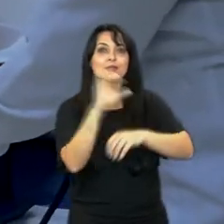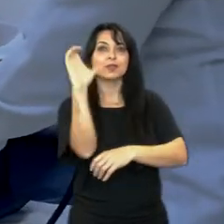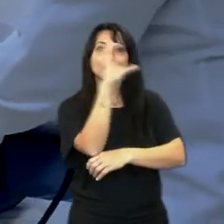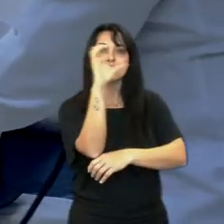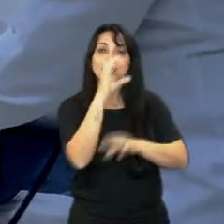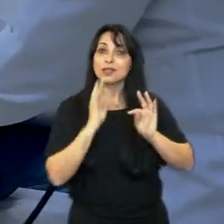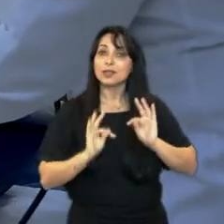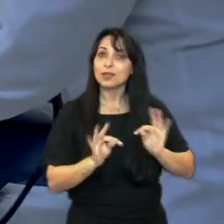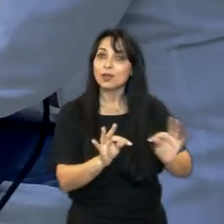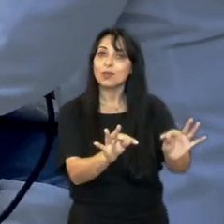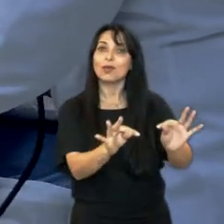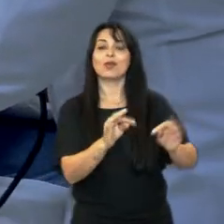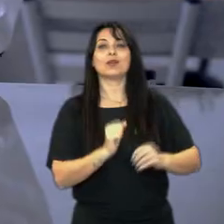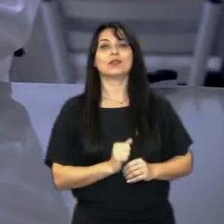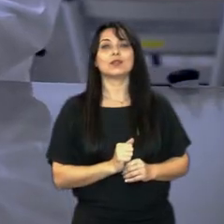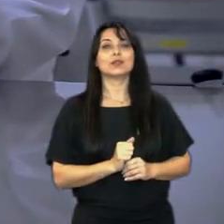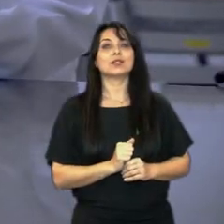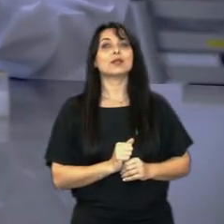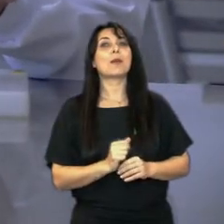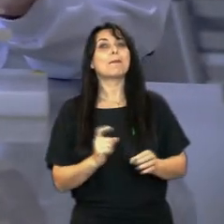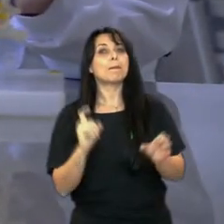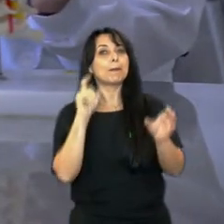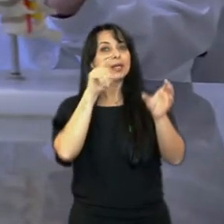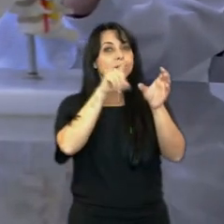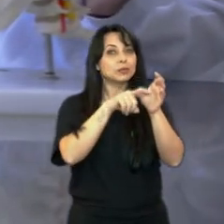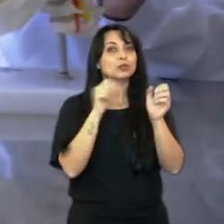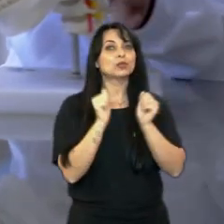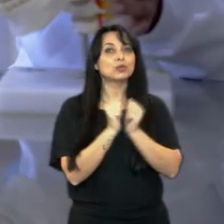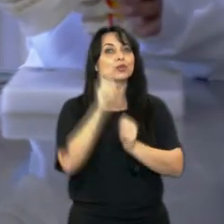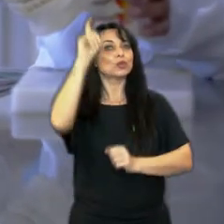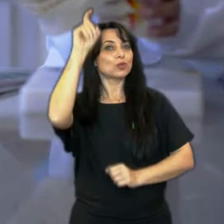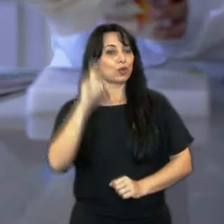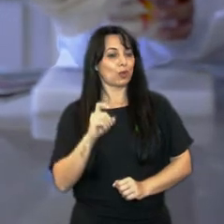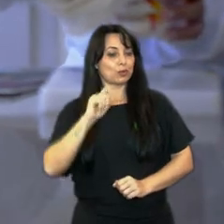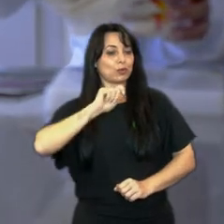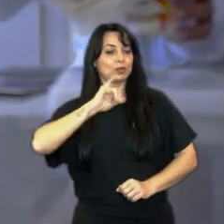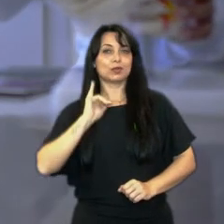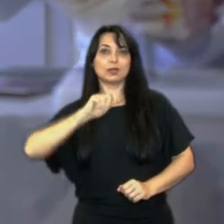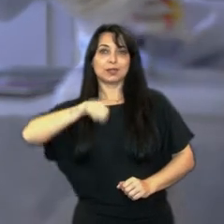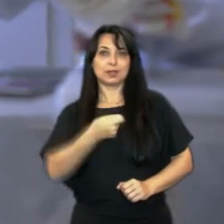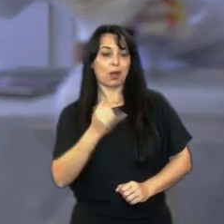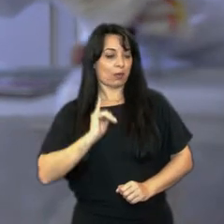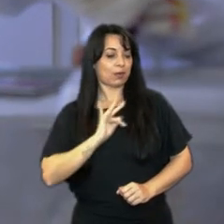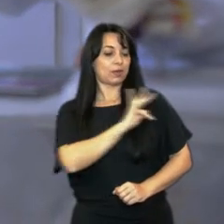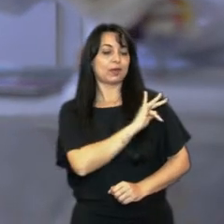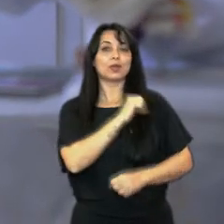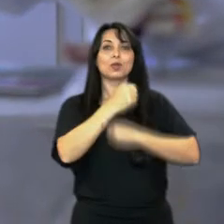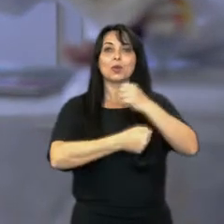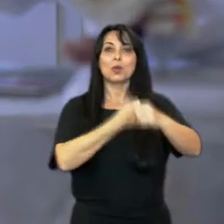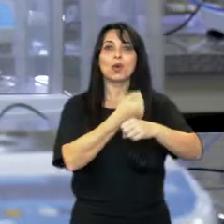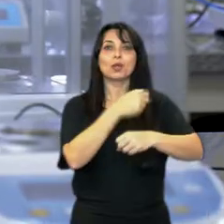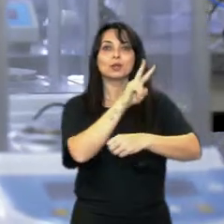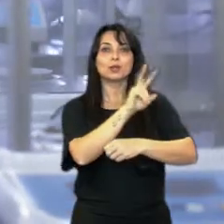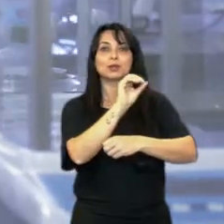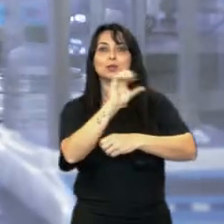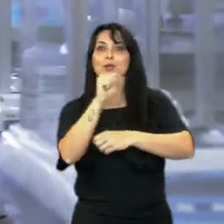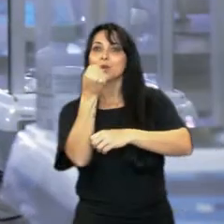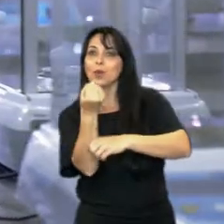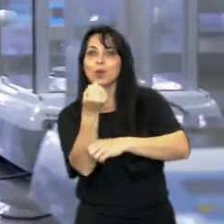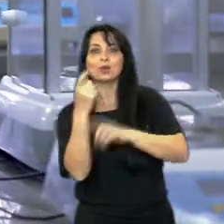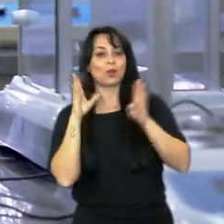e Tecnológica. Somos Instituto Federal Farroupilha desde 2008, com